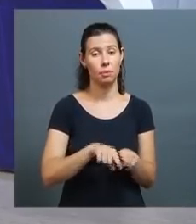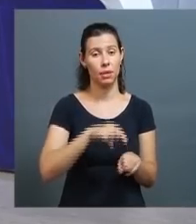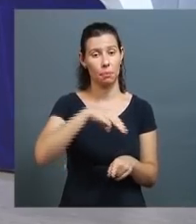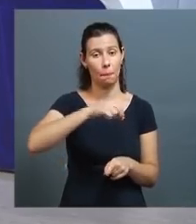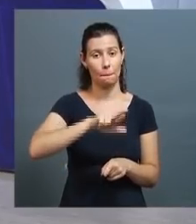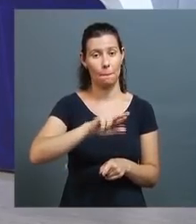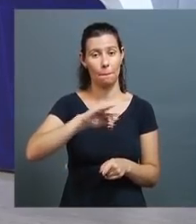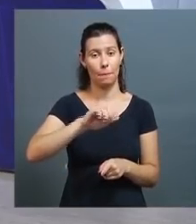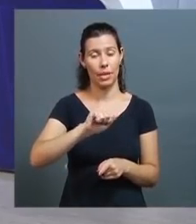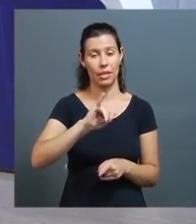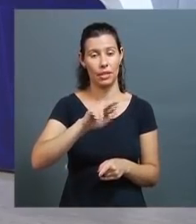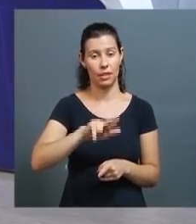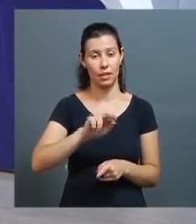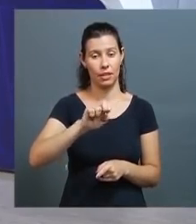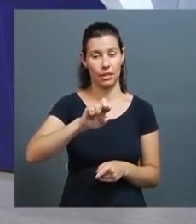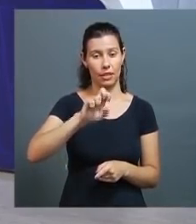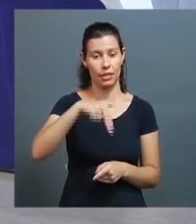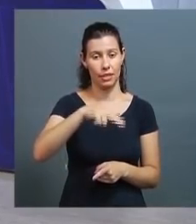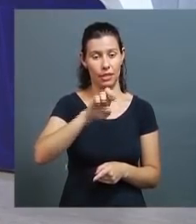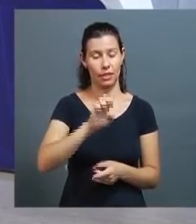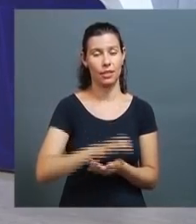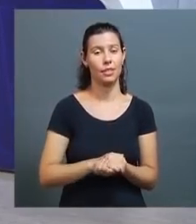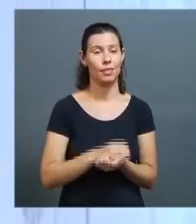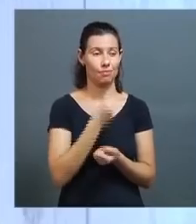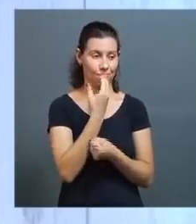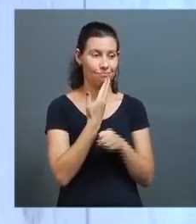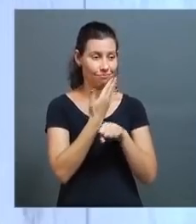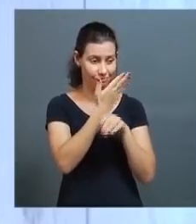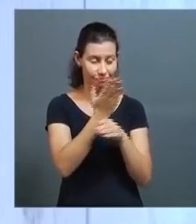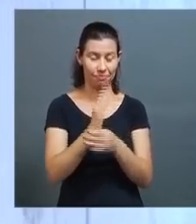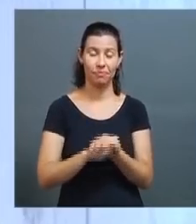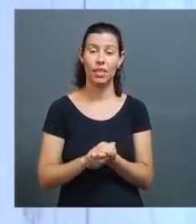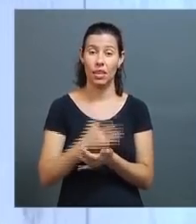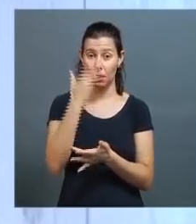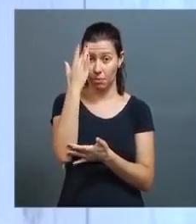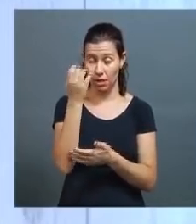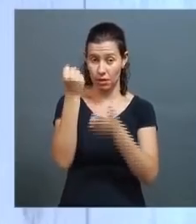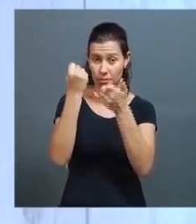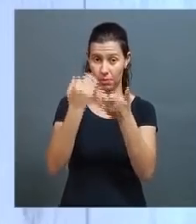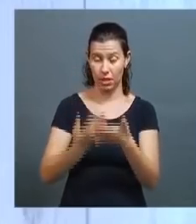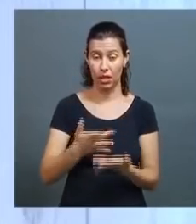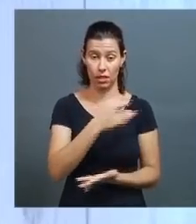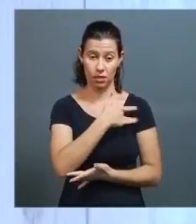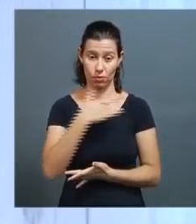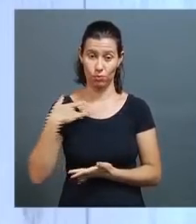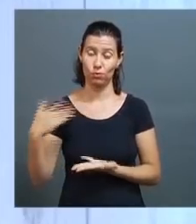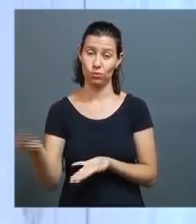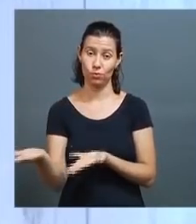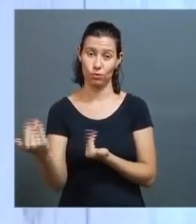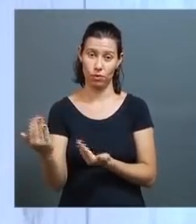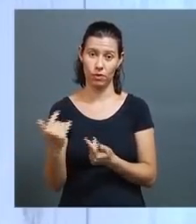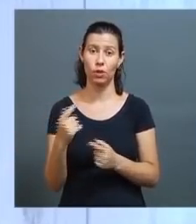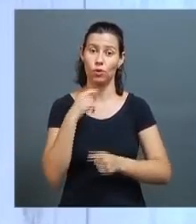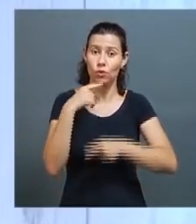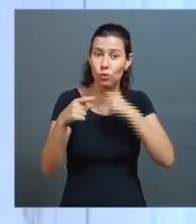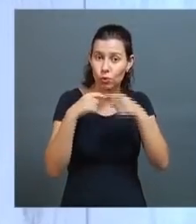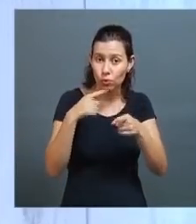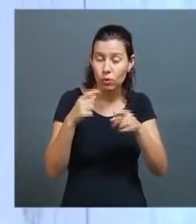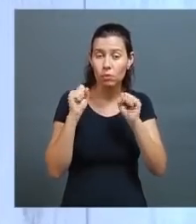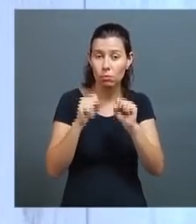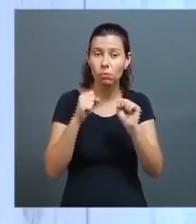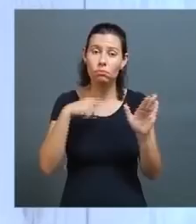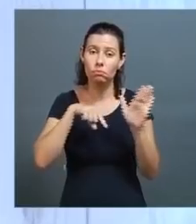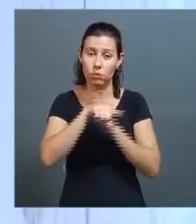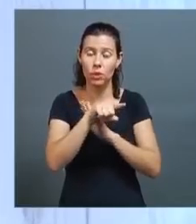pelas informações, pela entrevista. Eu que agradeço. Amanhã nós vamos falar sobre saúde do adolescente. Tire suas dúvidas com